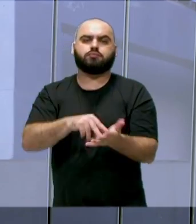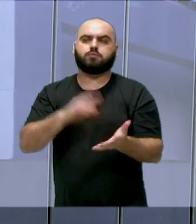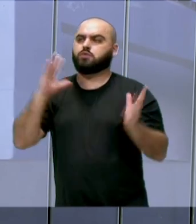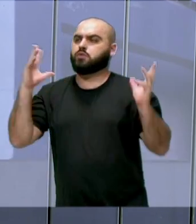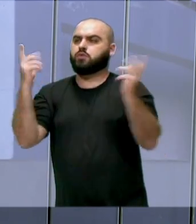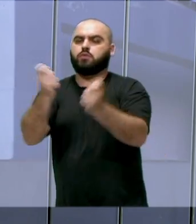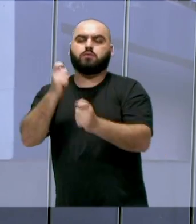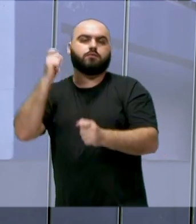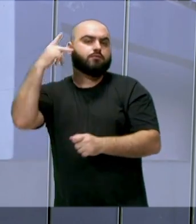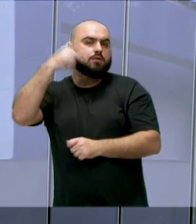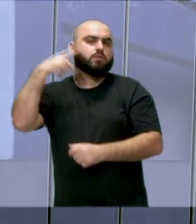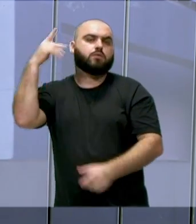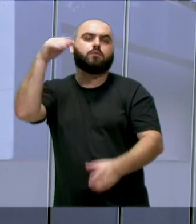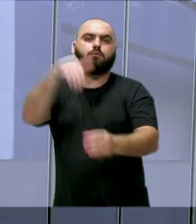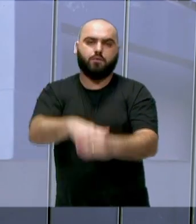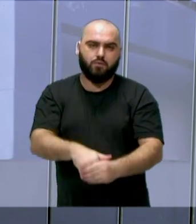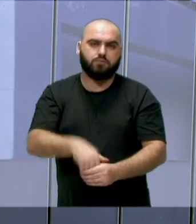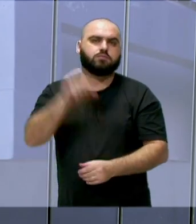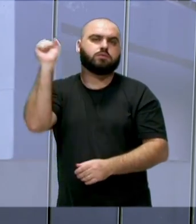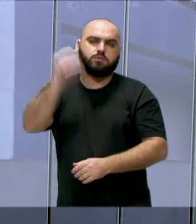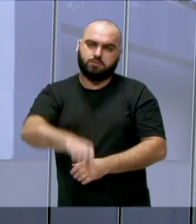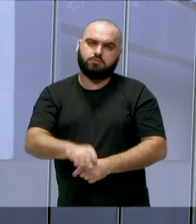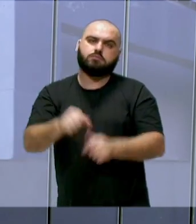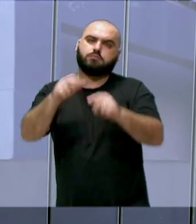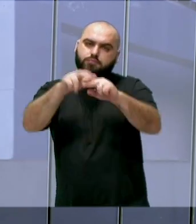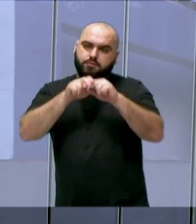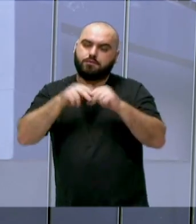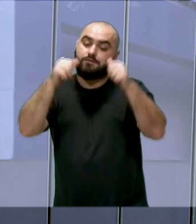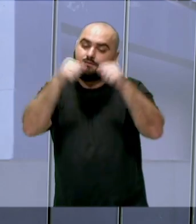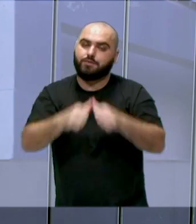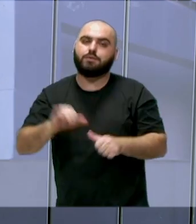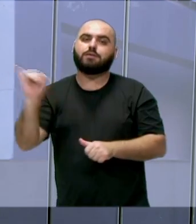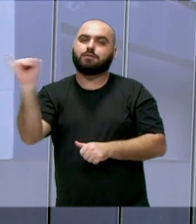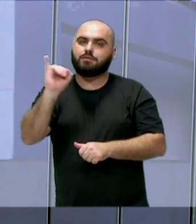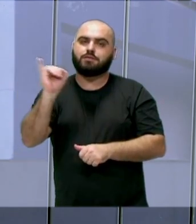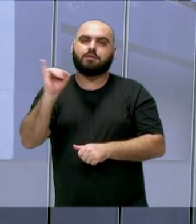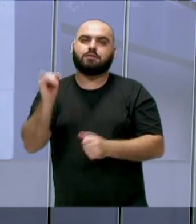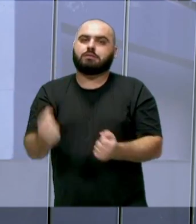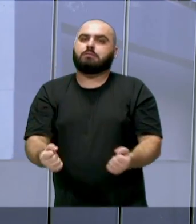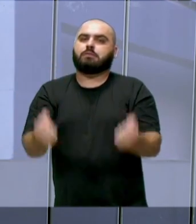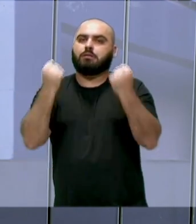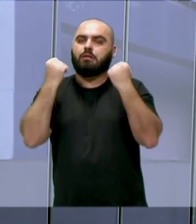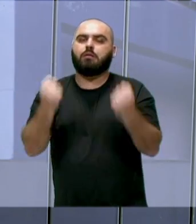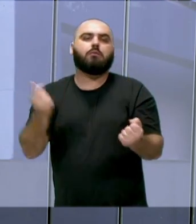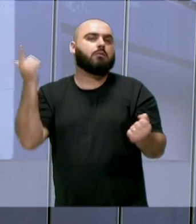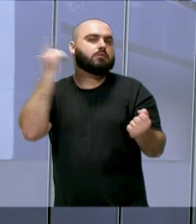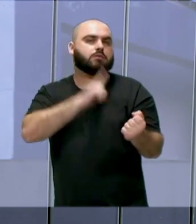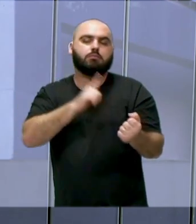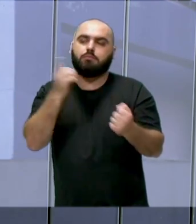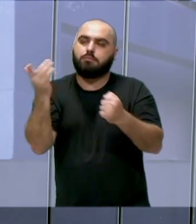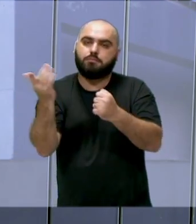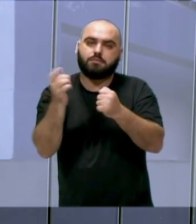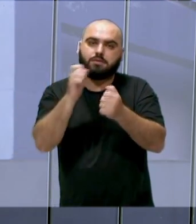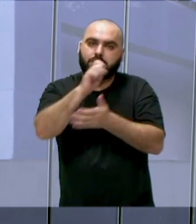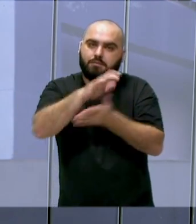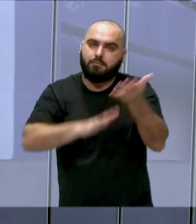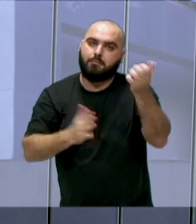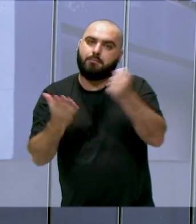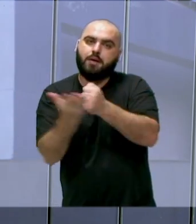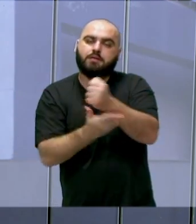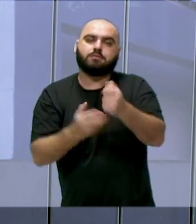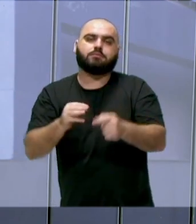todos os parlamentares, tornando dentro de Itajaí a atividade física essencial no município, justamente em épocas de